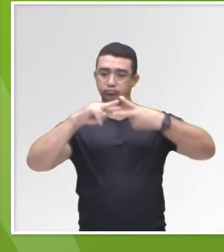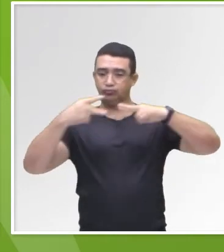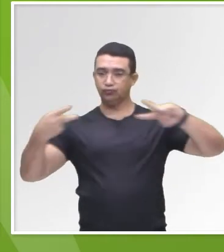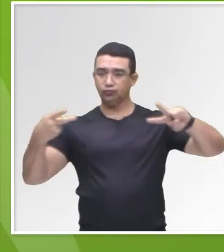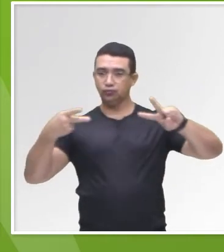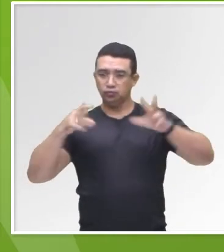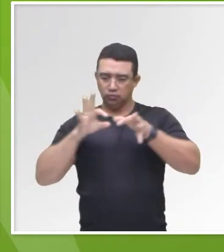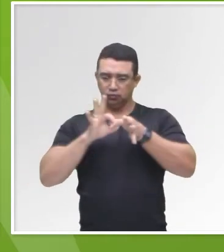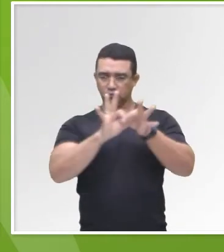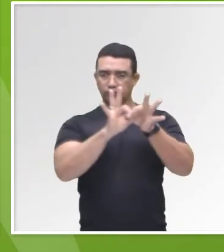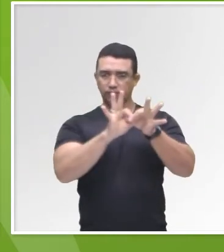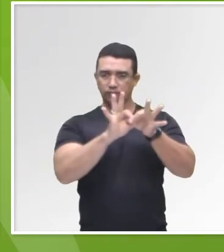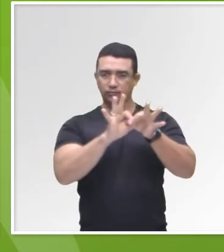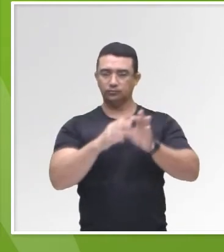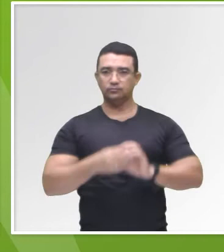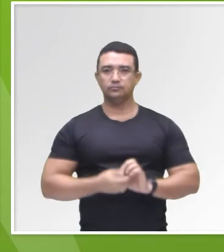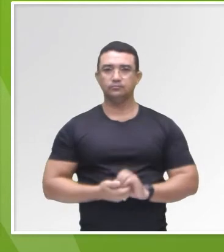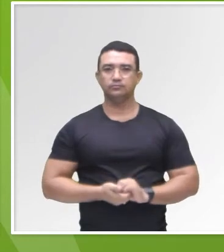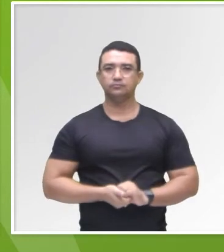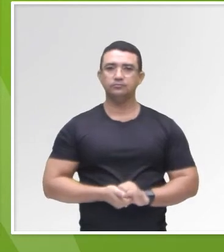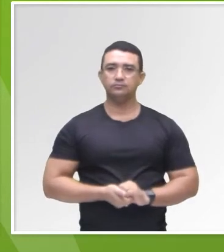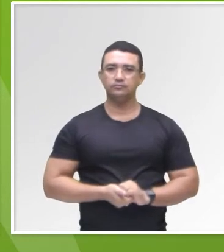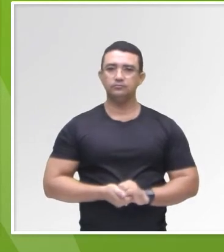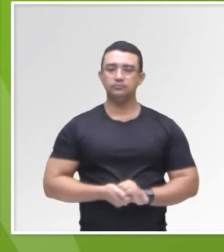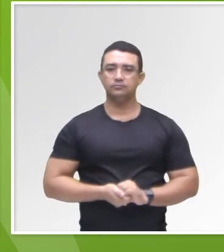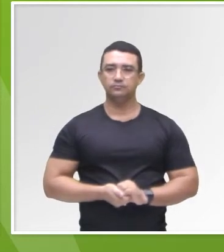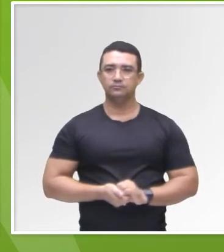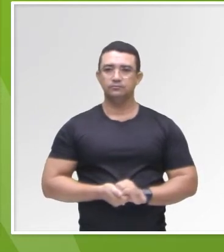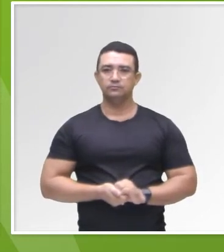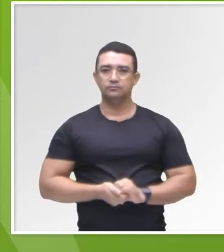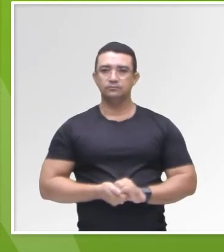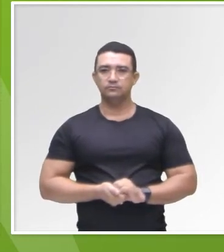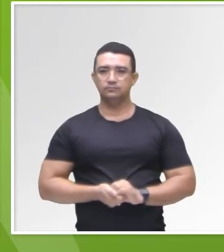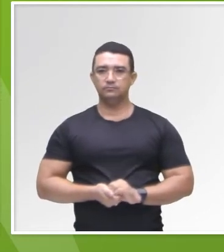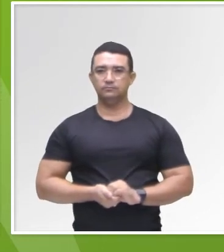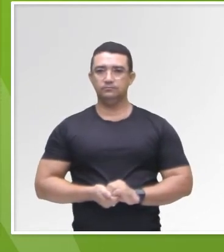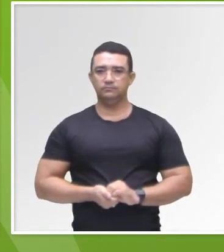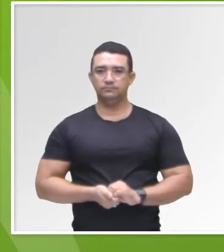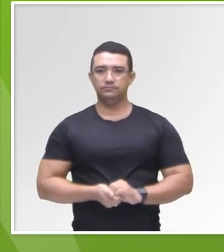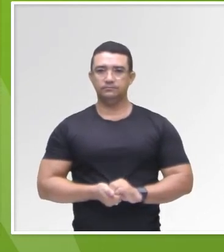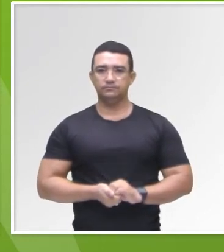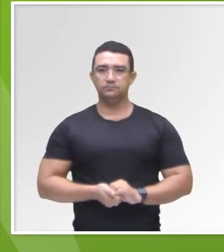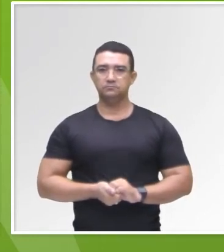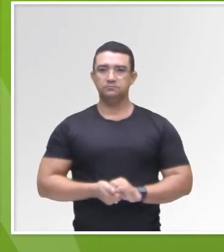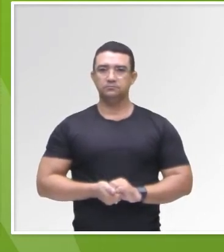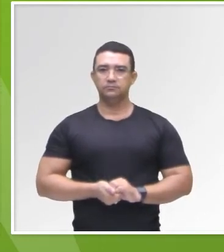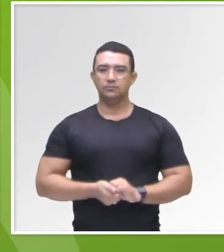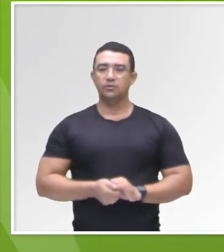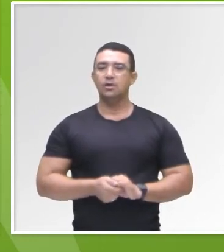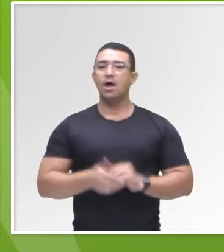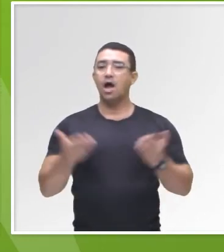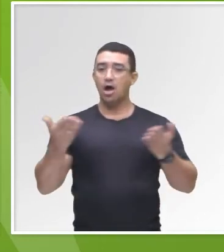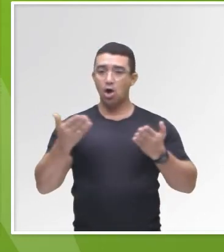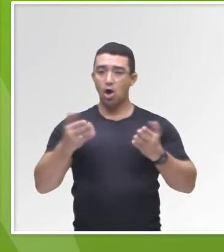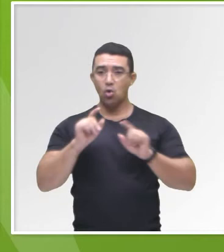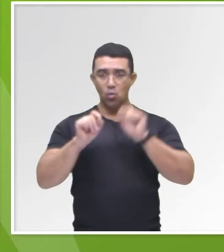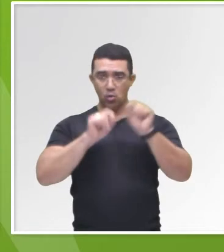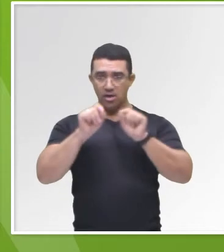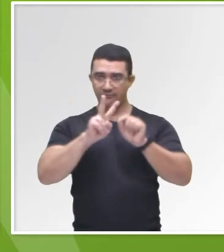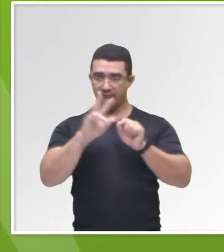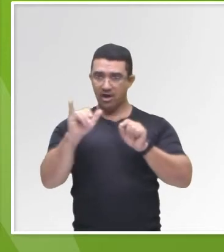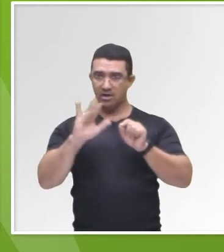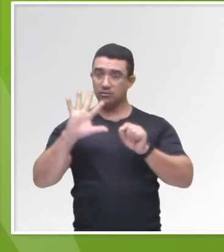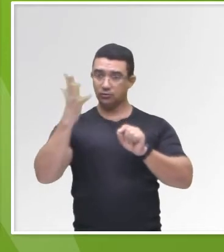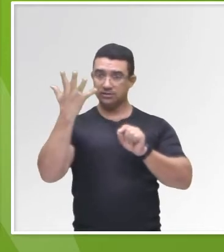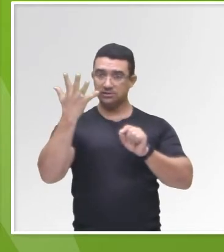certo? E aí? Que é aquela membrana nuclear. O que vai acontecer aí na metáfase? A